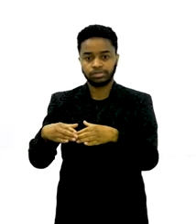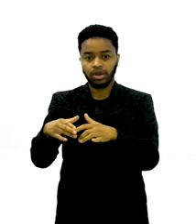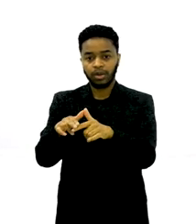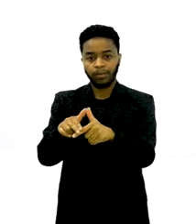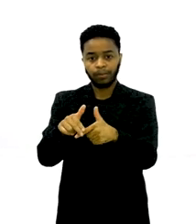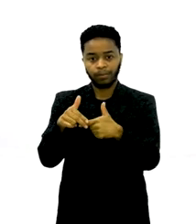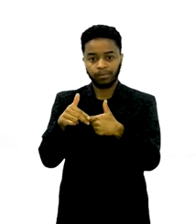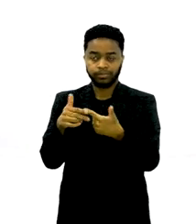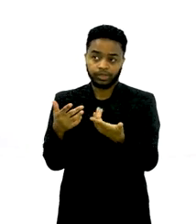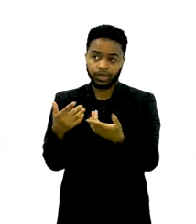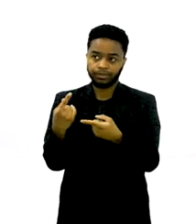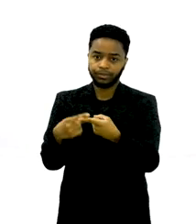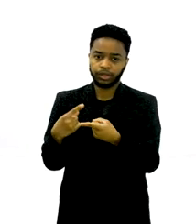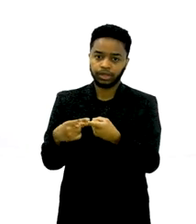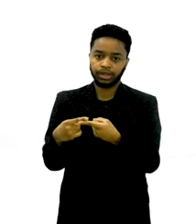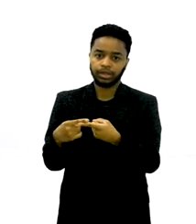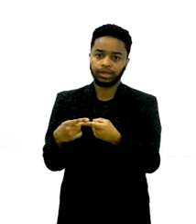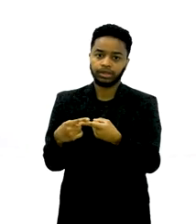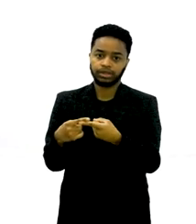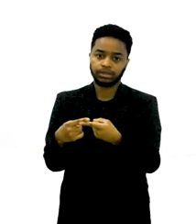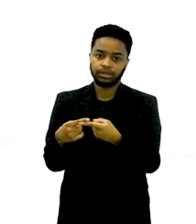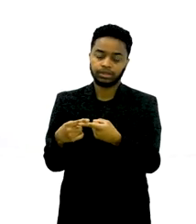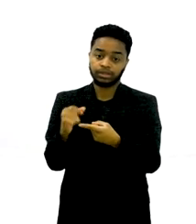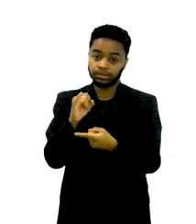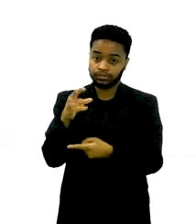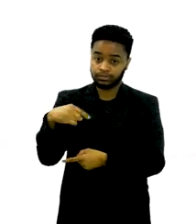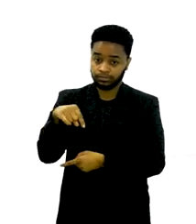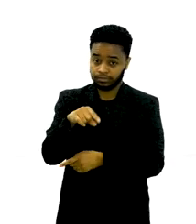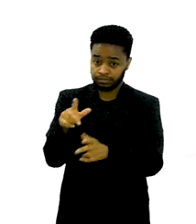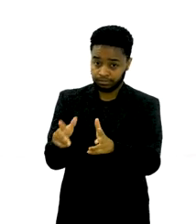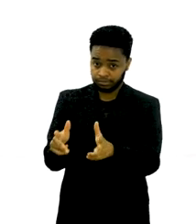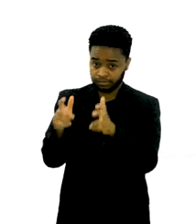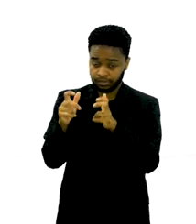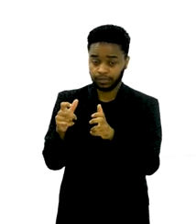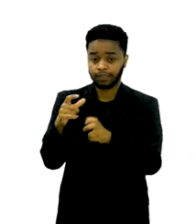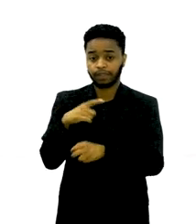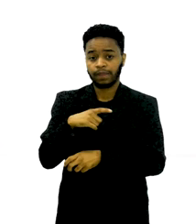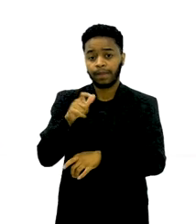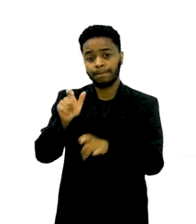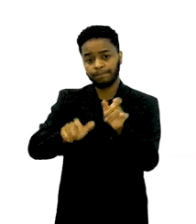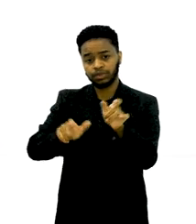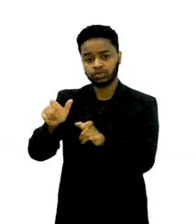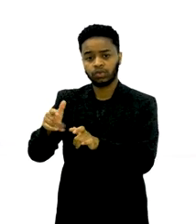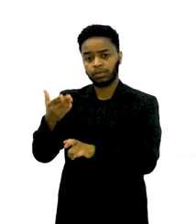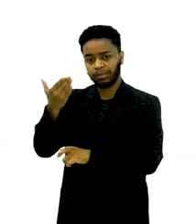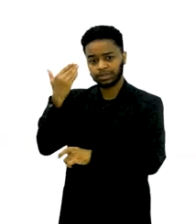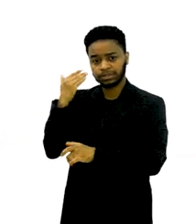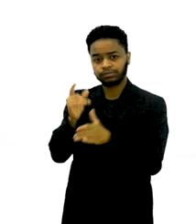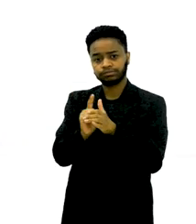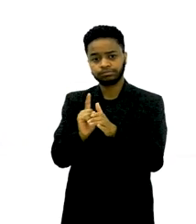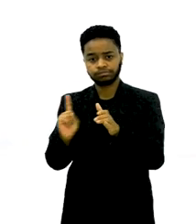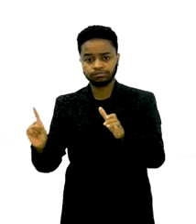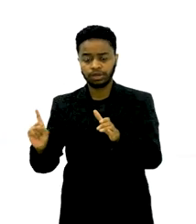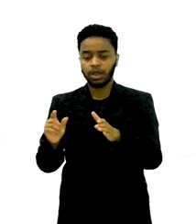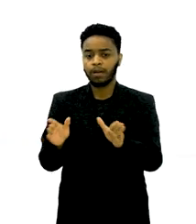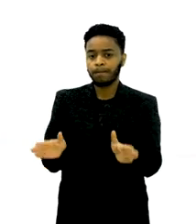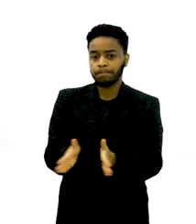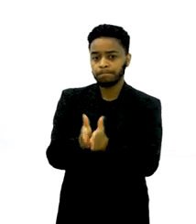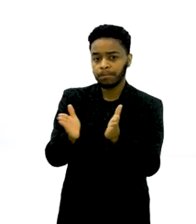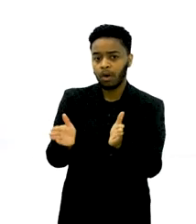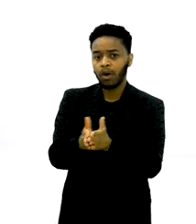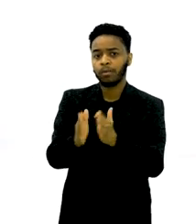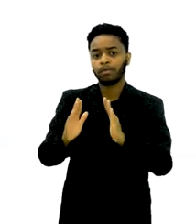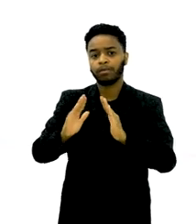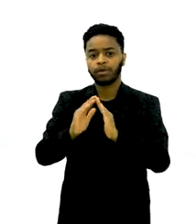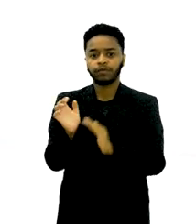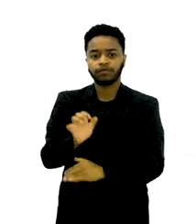em prol porque aí repara essas pessoas eh que eram excluídas pobres das